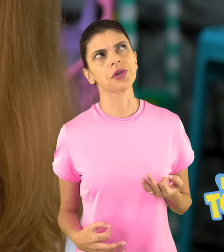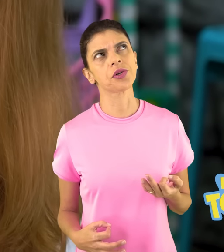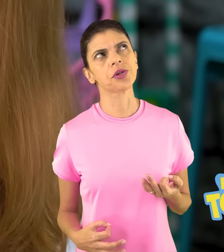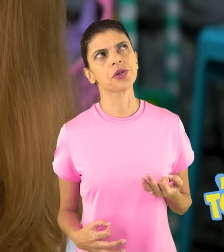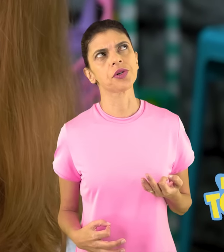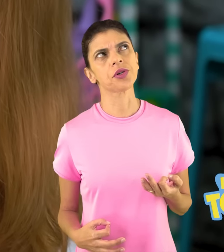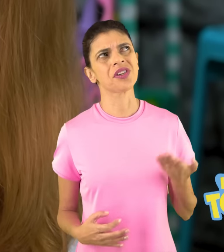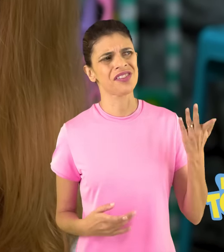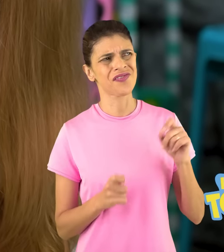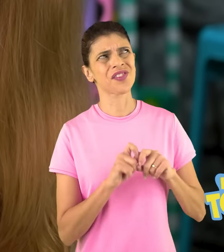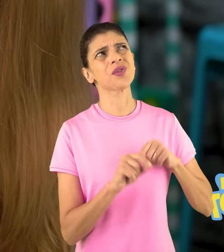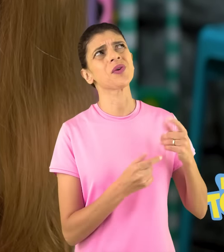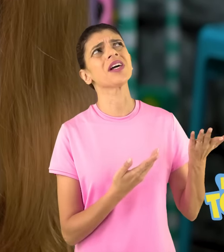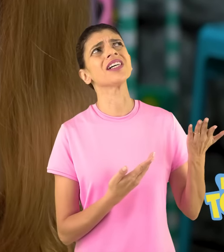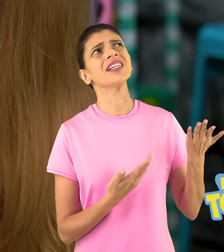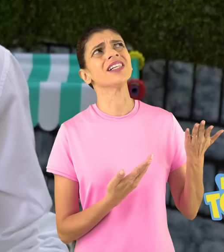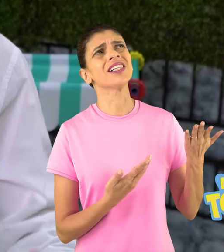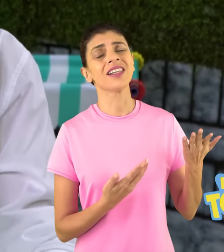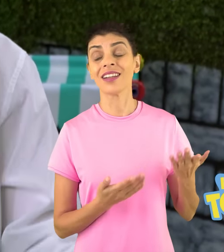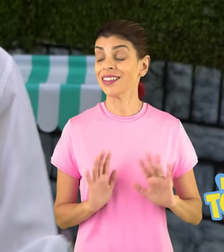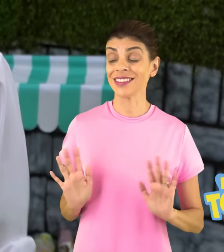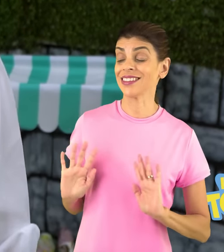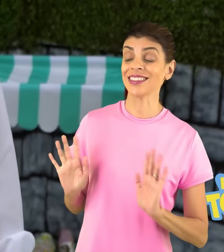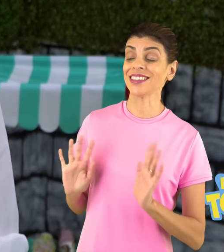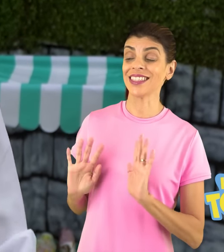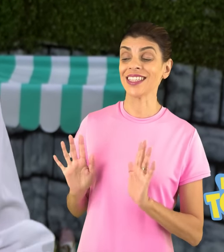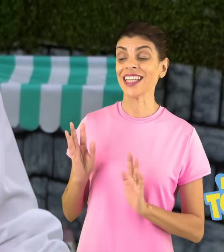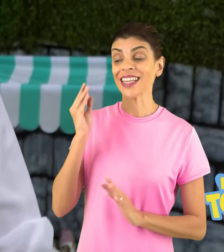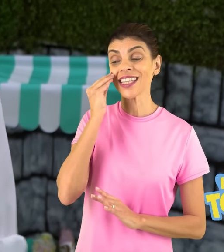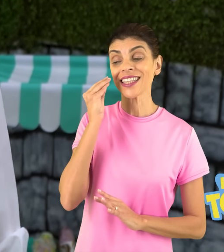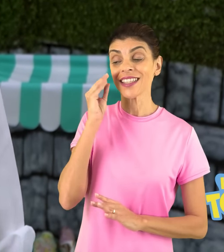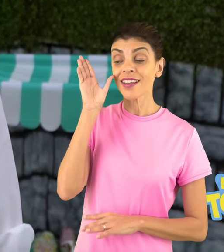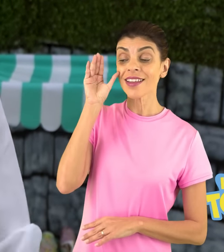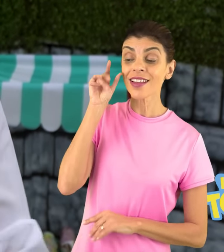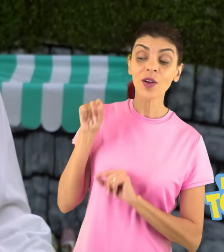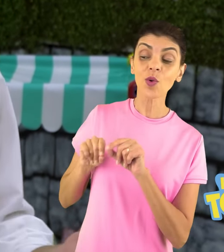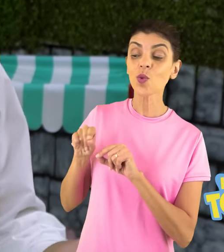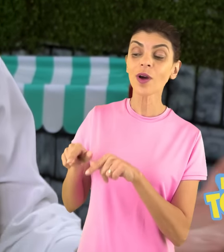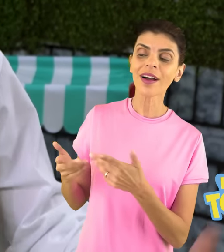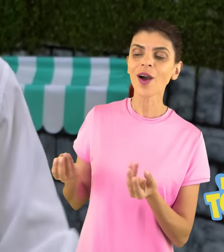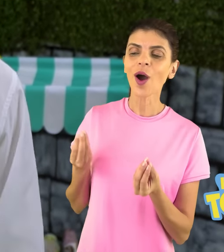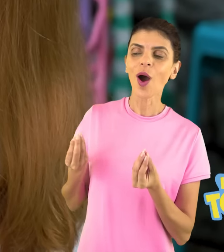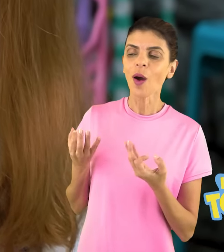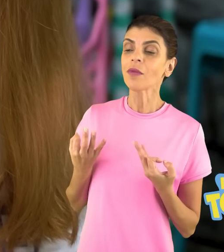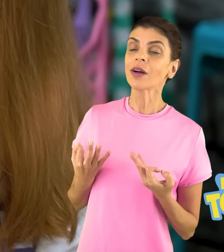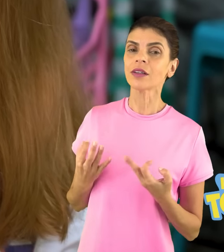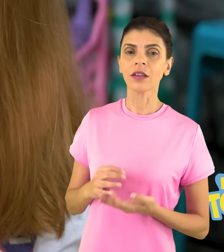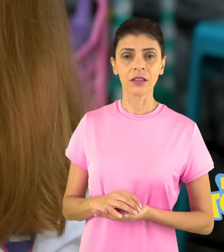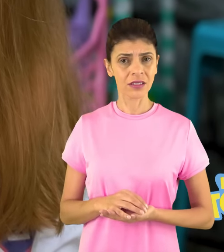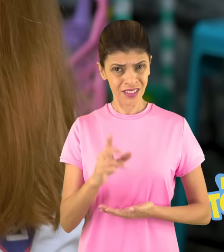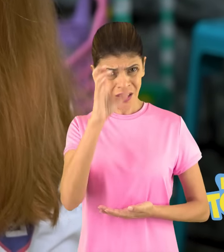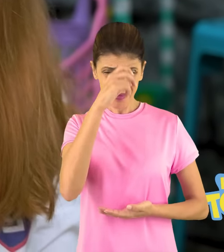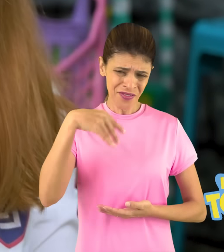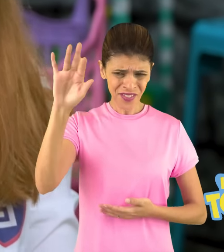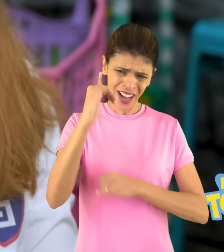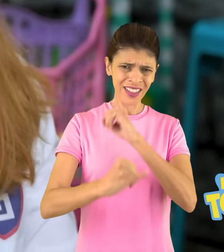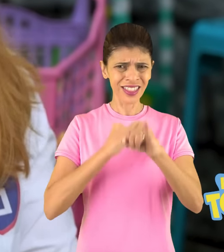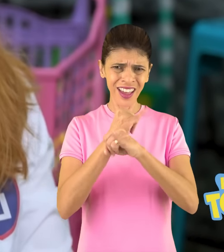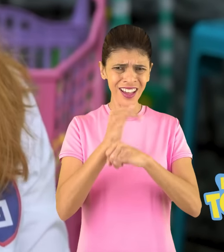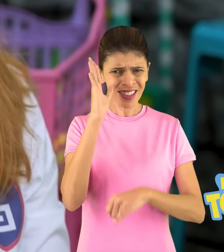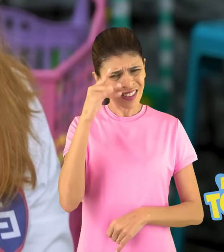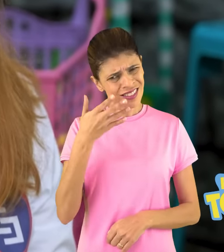O que você tá fazendo, garoto? Ah, nada. Eu tô só olhando pra ver como você faz pra meditar. Ah, se você quer aprender a meditar, sei